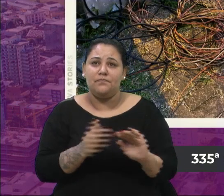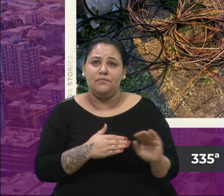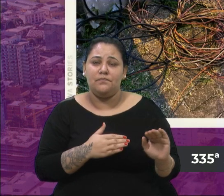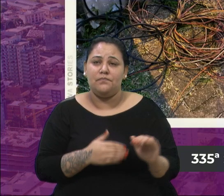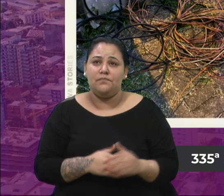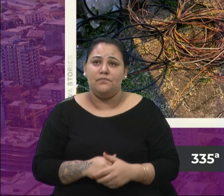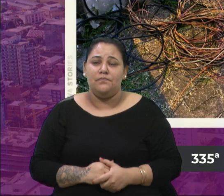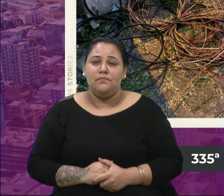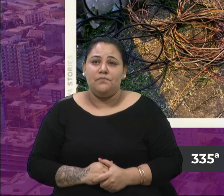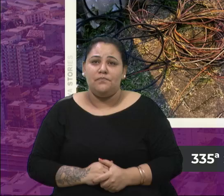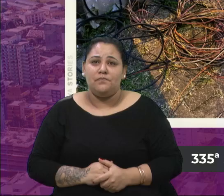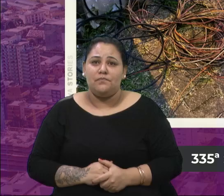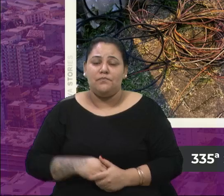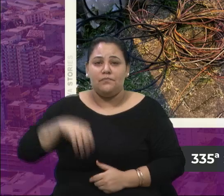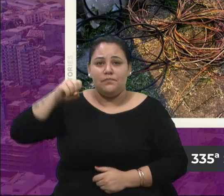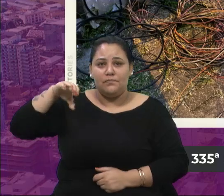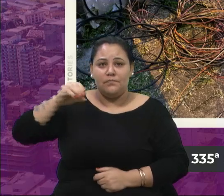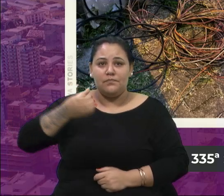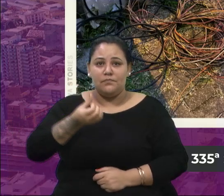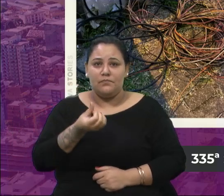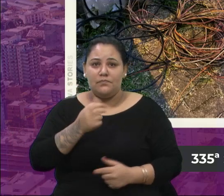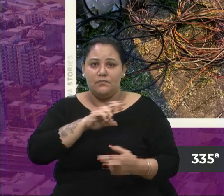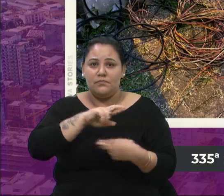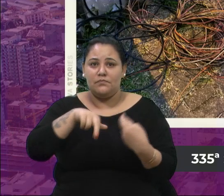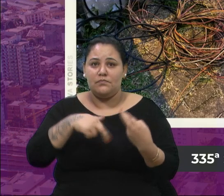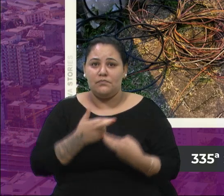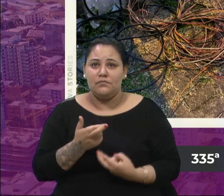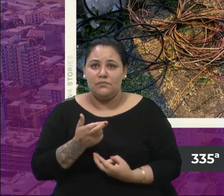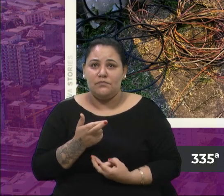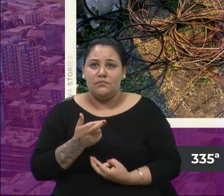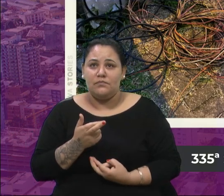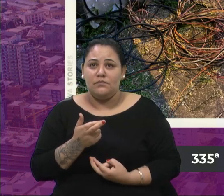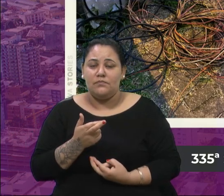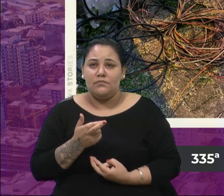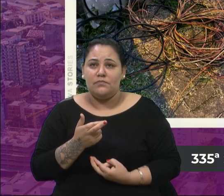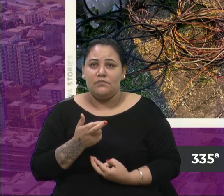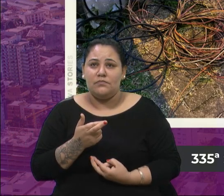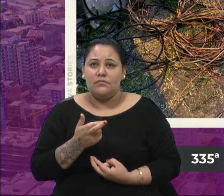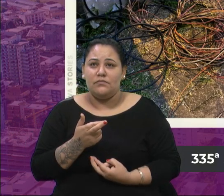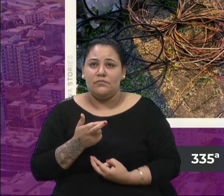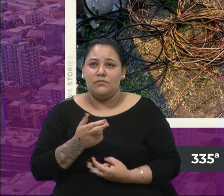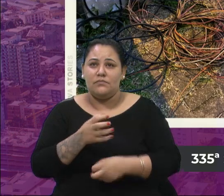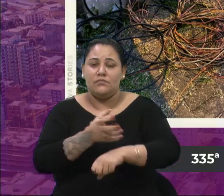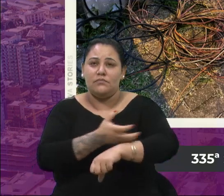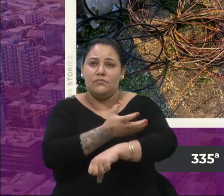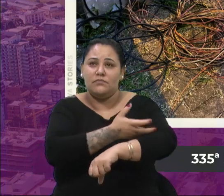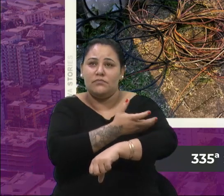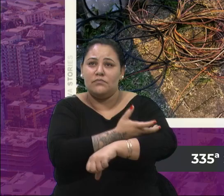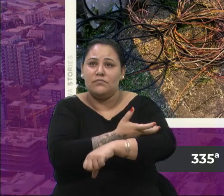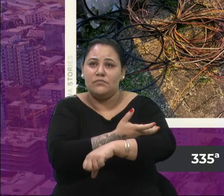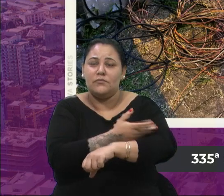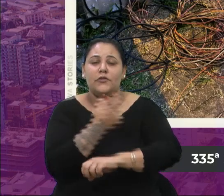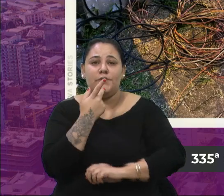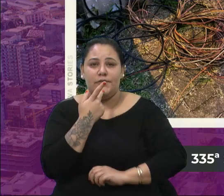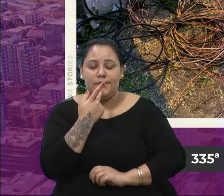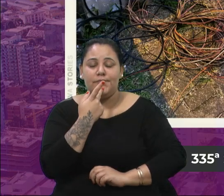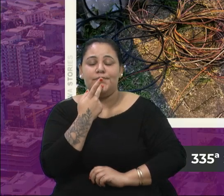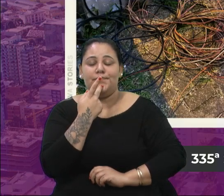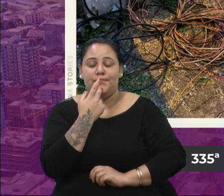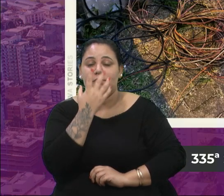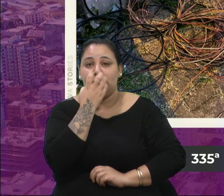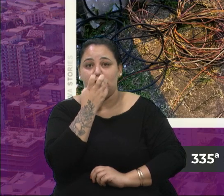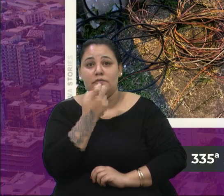6 é em relação ao Jardim Eldorado. O vereador Camilles fala bastante, acho que a